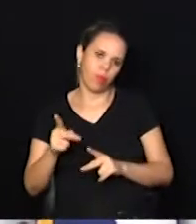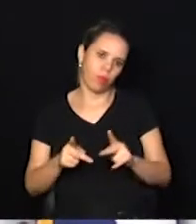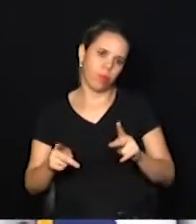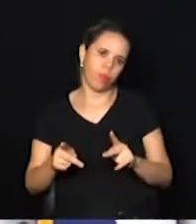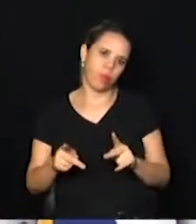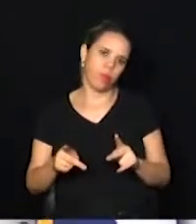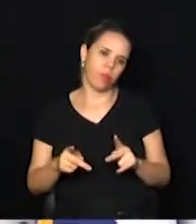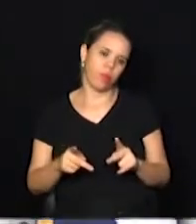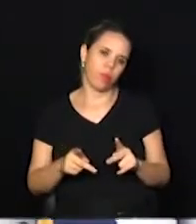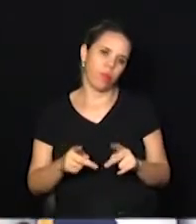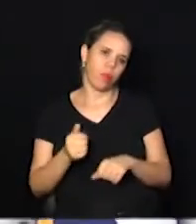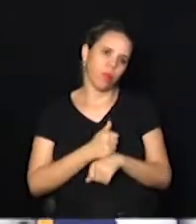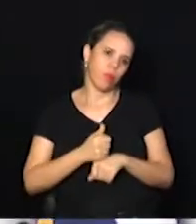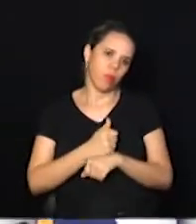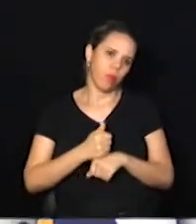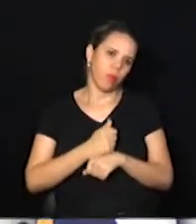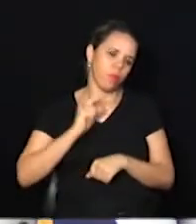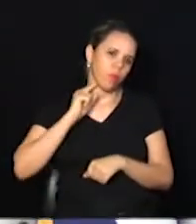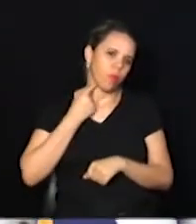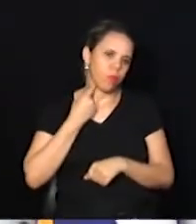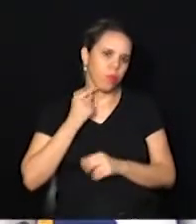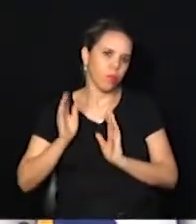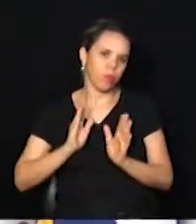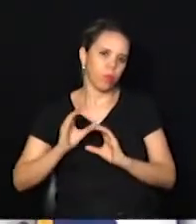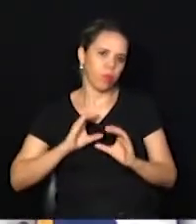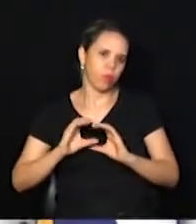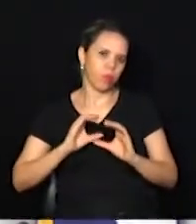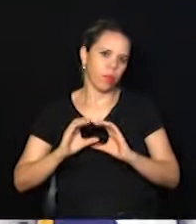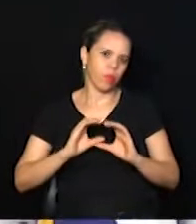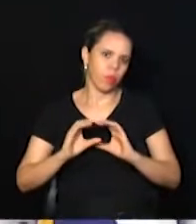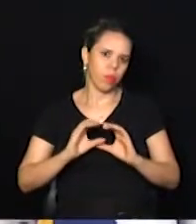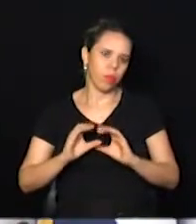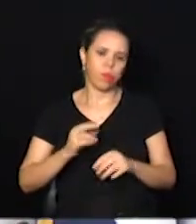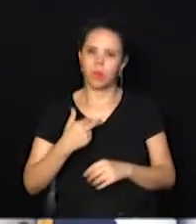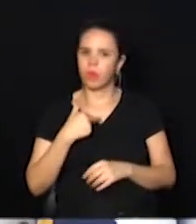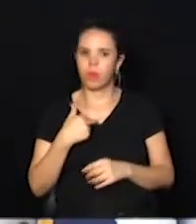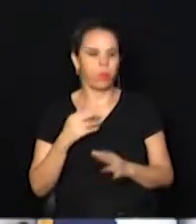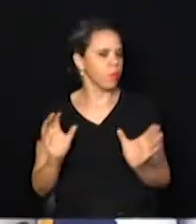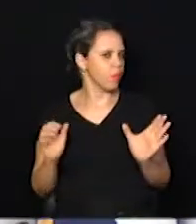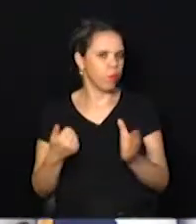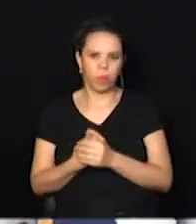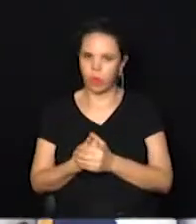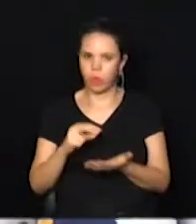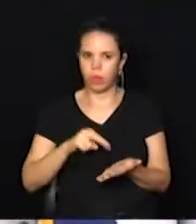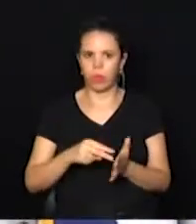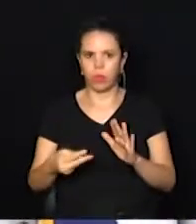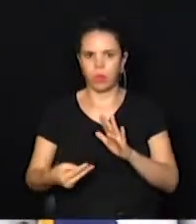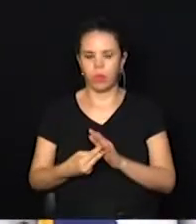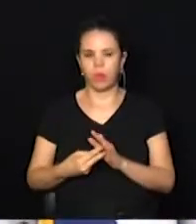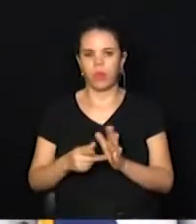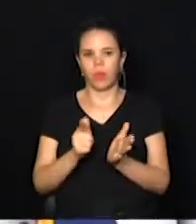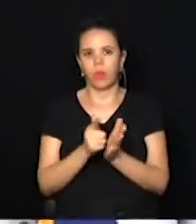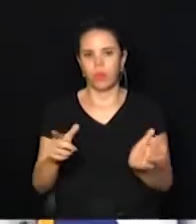de transporte, do setor de lixo e pelos meios de comunicação, que aqui nós não podemos esconder o que significou o Correio Popular